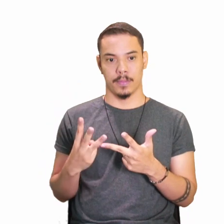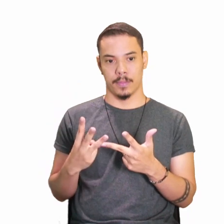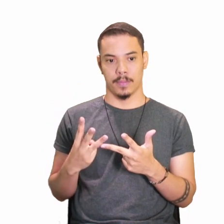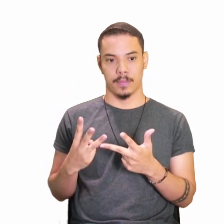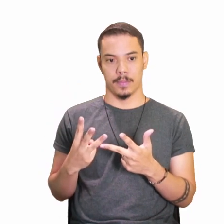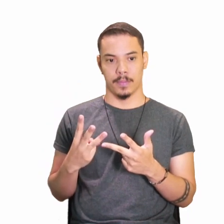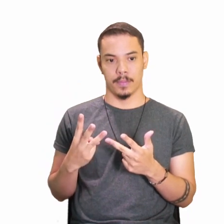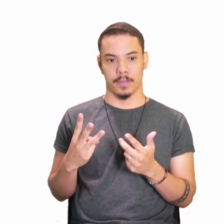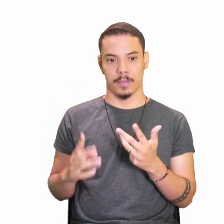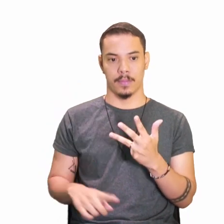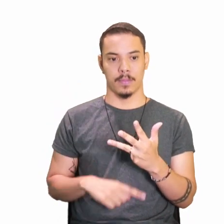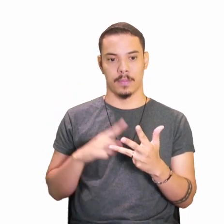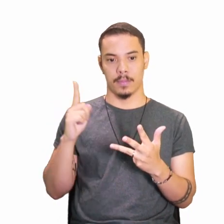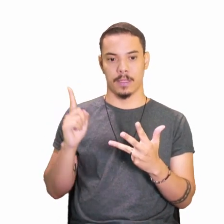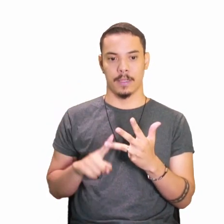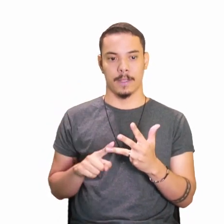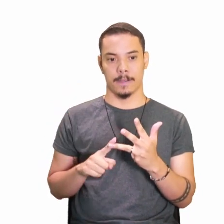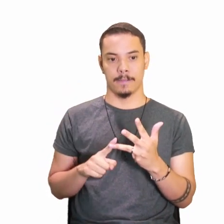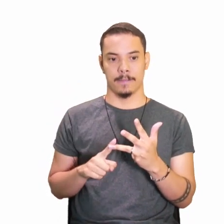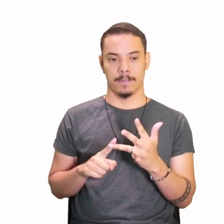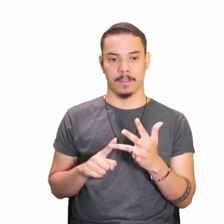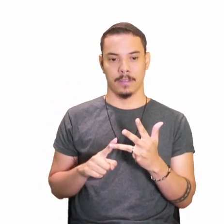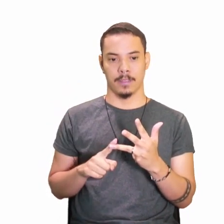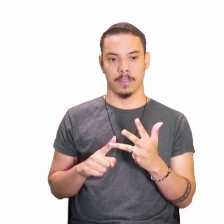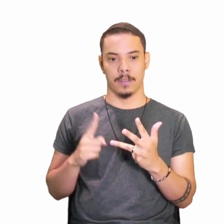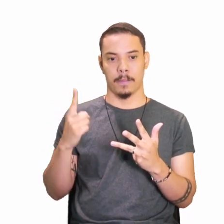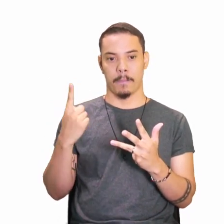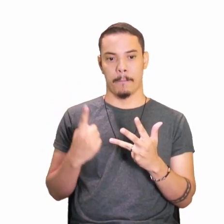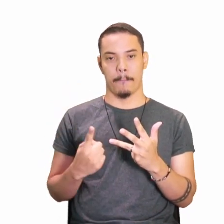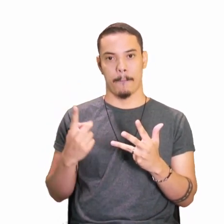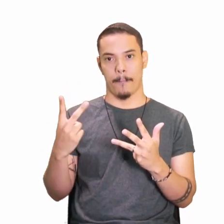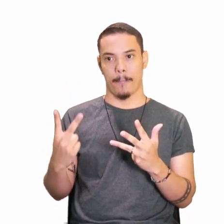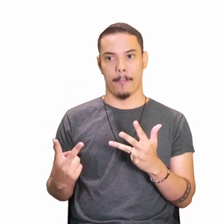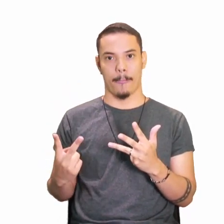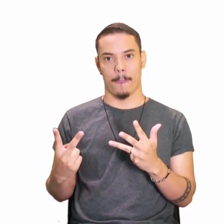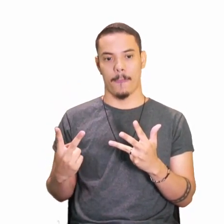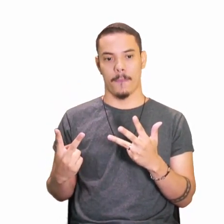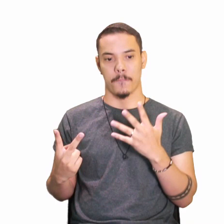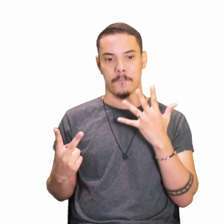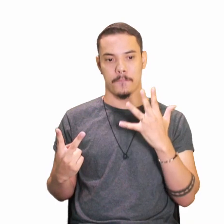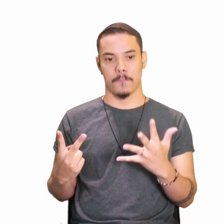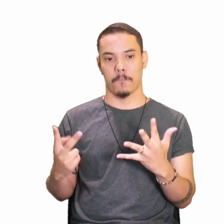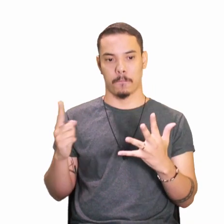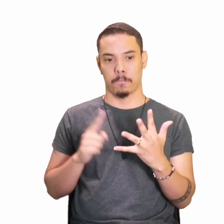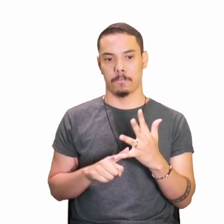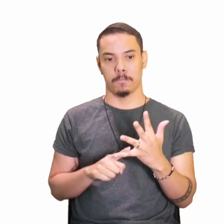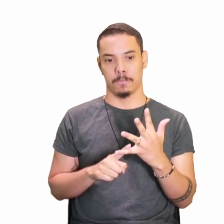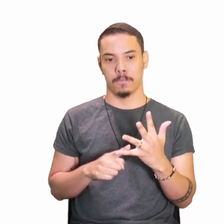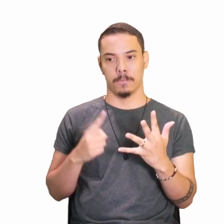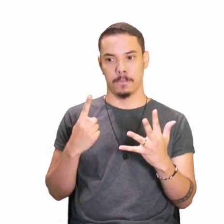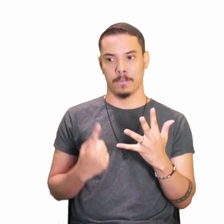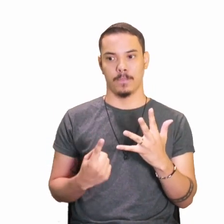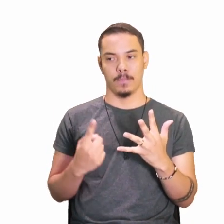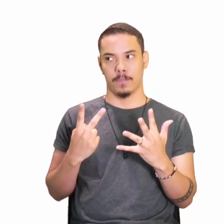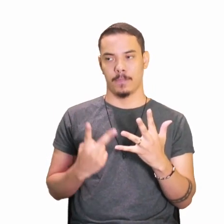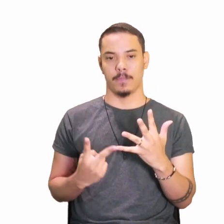a três Qual o d apenas a unha 2 e